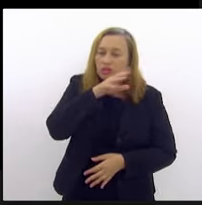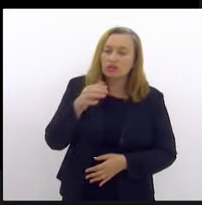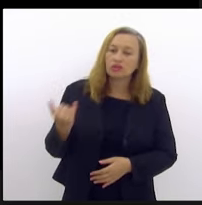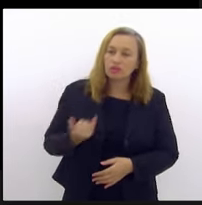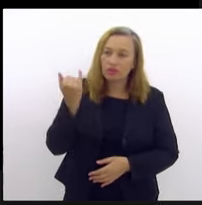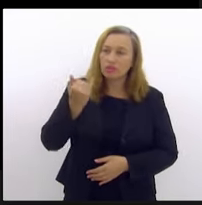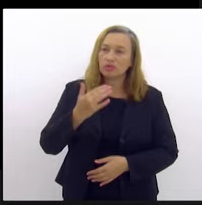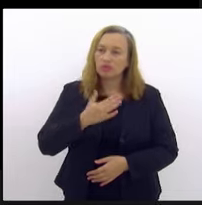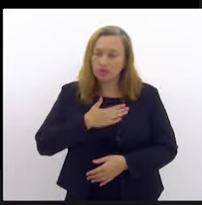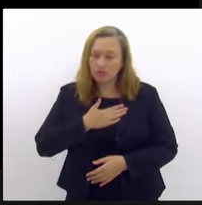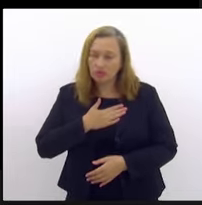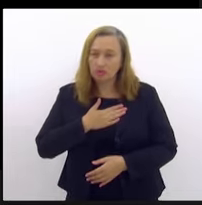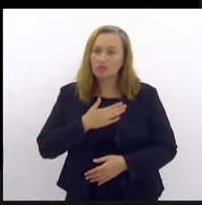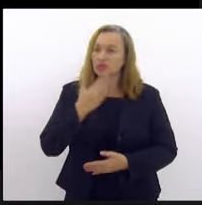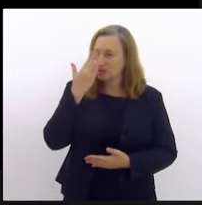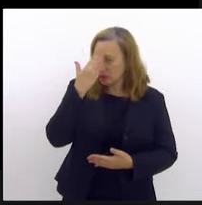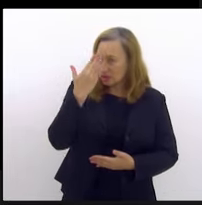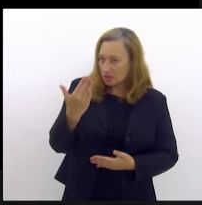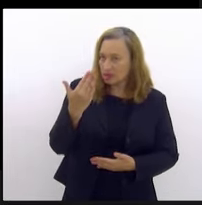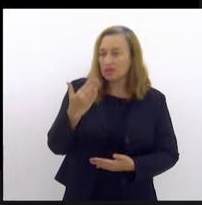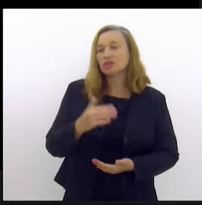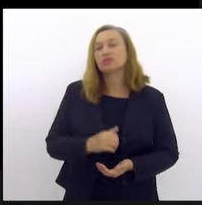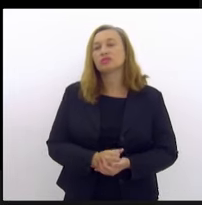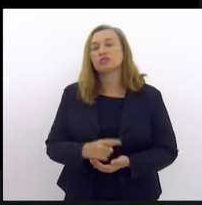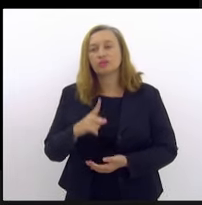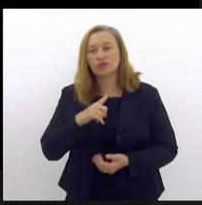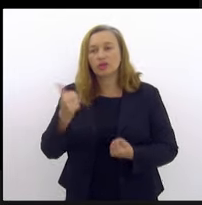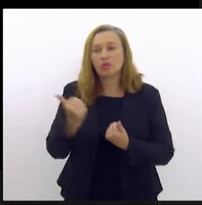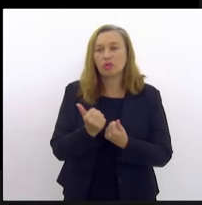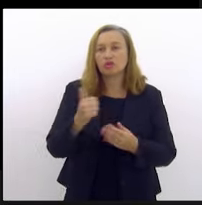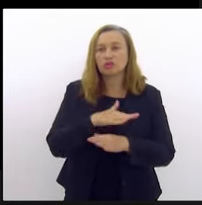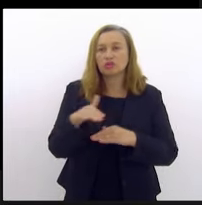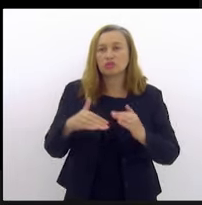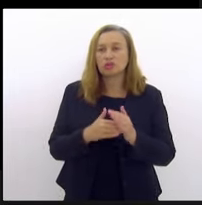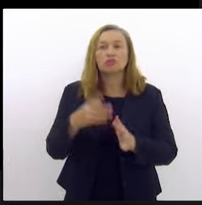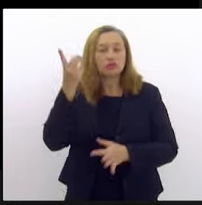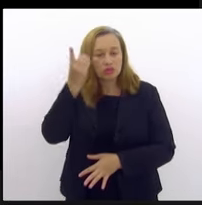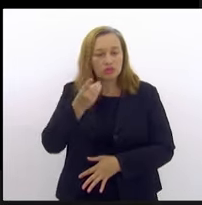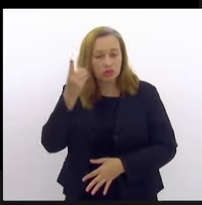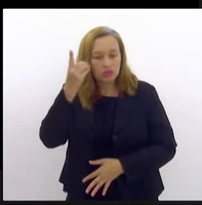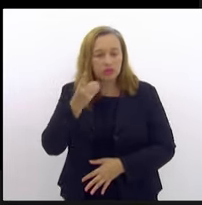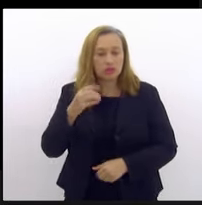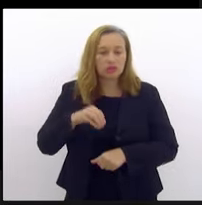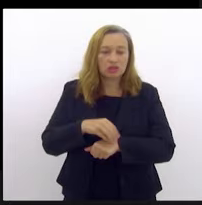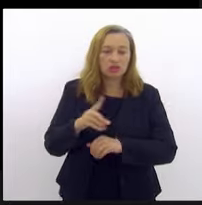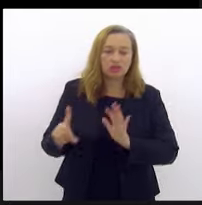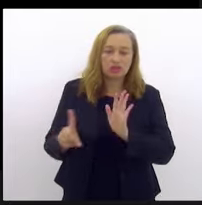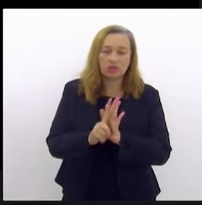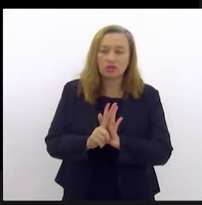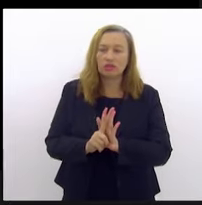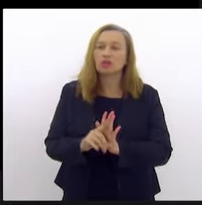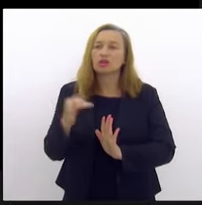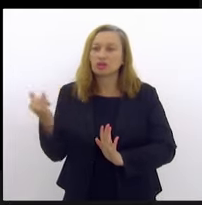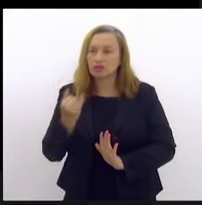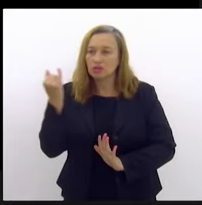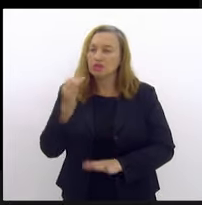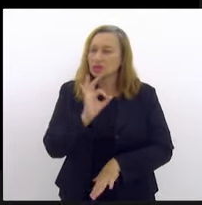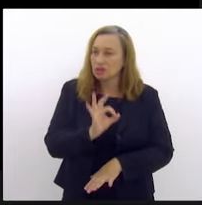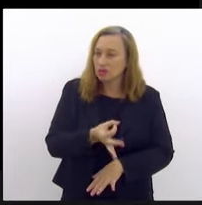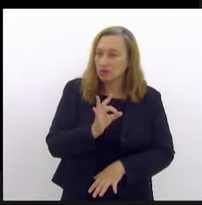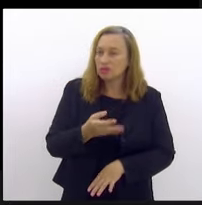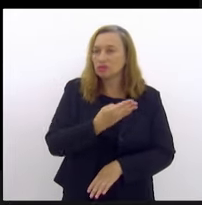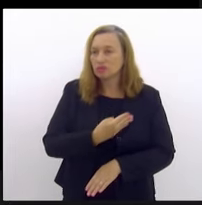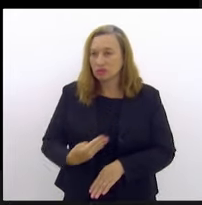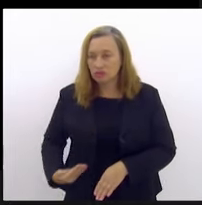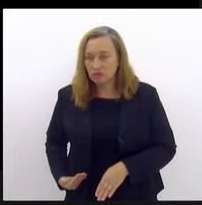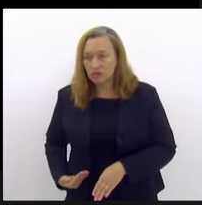importante, eu fico muito grato ter o apoio de todos os deputados nessa indicação tão importante e que tenho certeza que o nosso